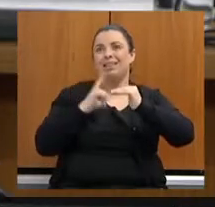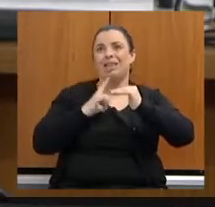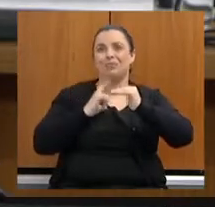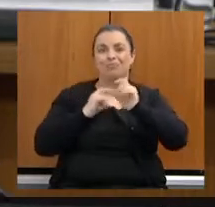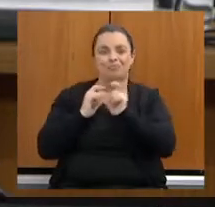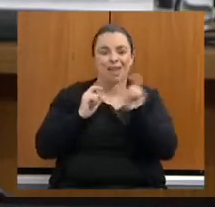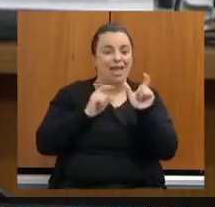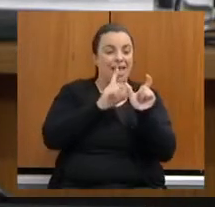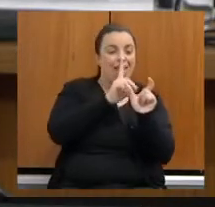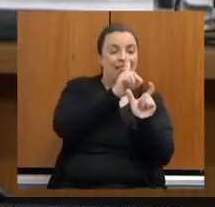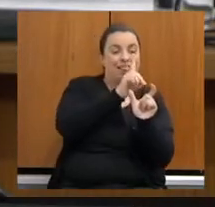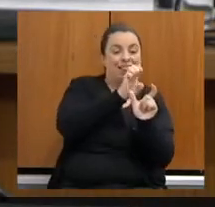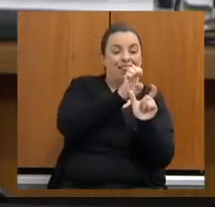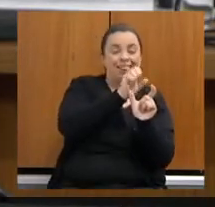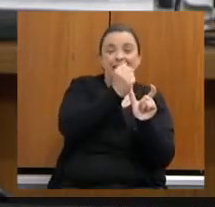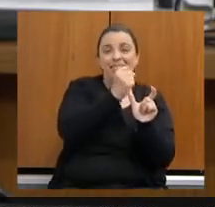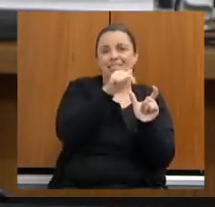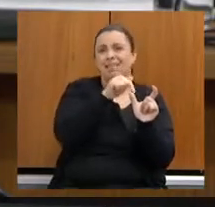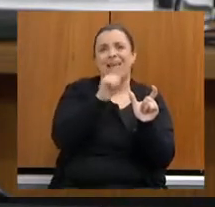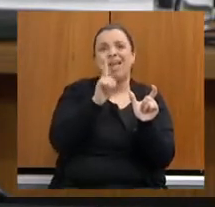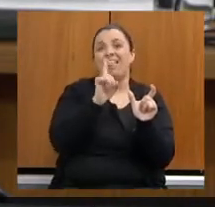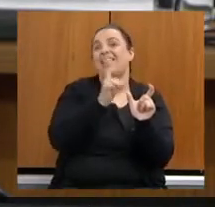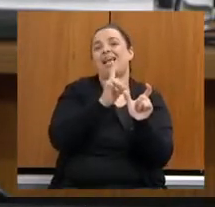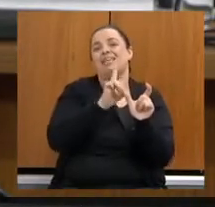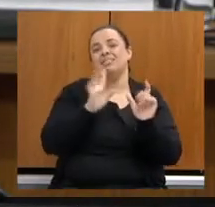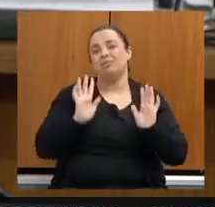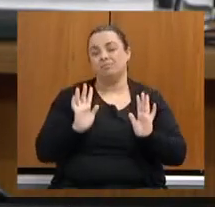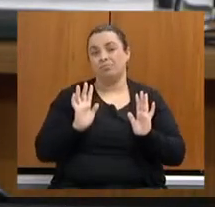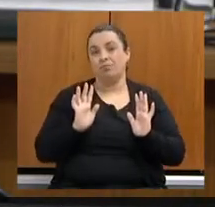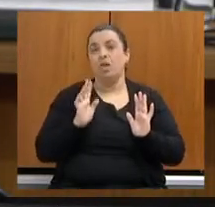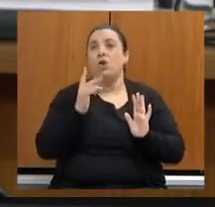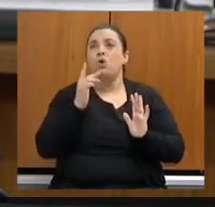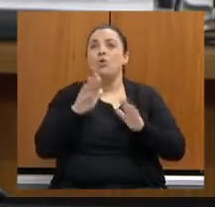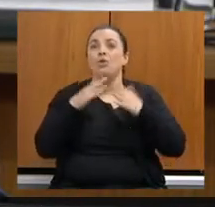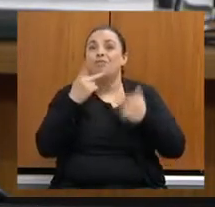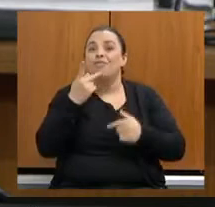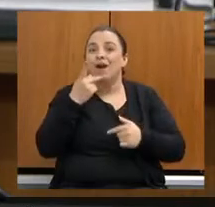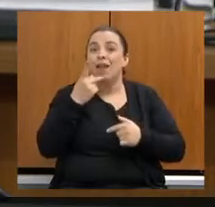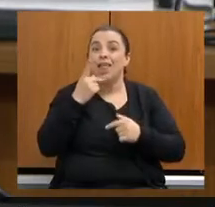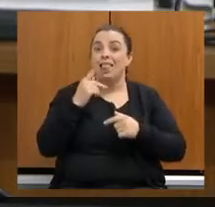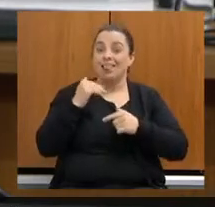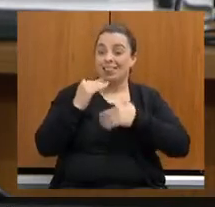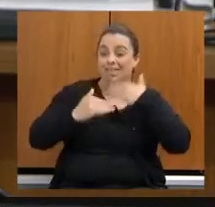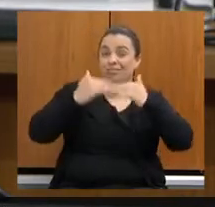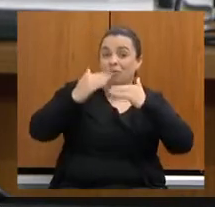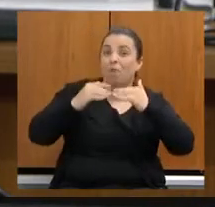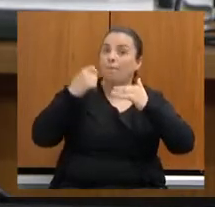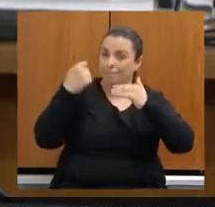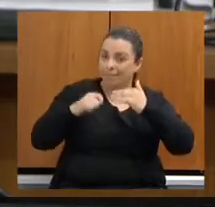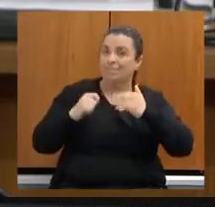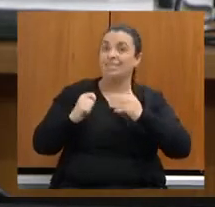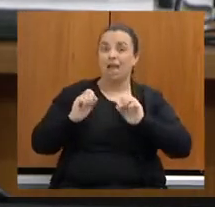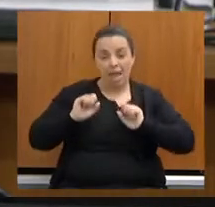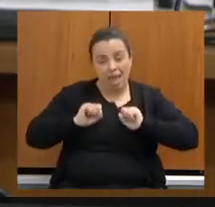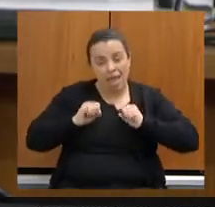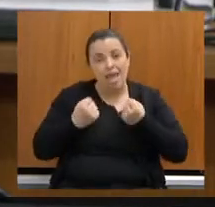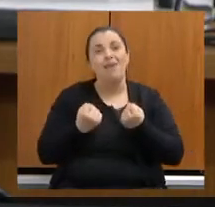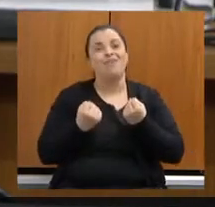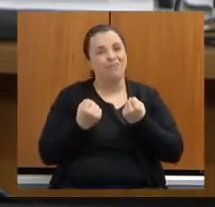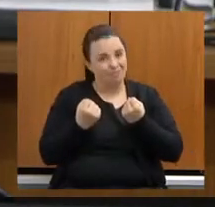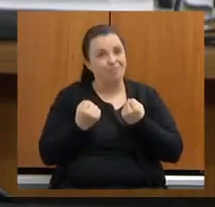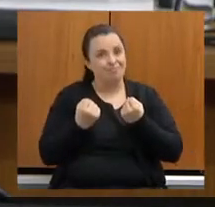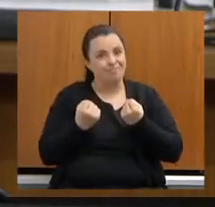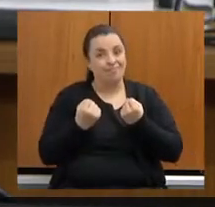traz um prefixo de negação eu falo quando eu falo em desenvolvimento eu falo mais com envolvimento das pessoas e a Participação